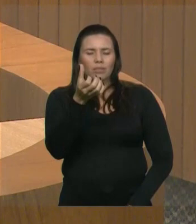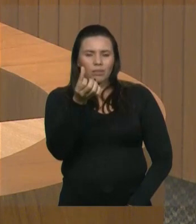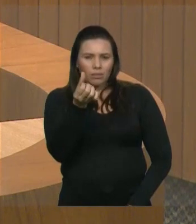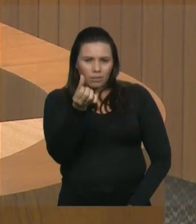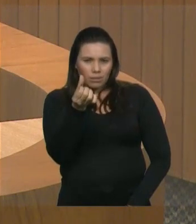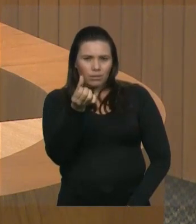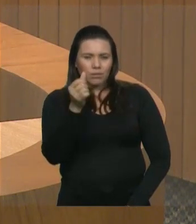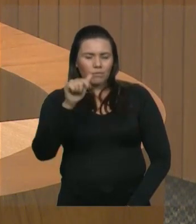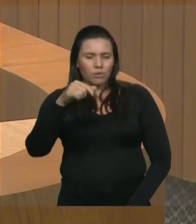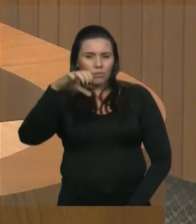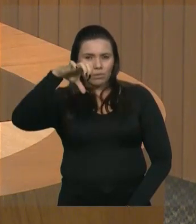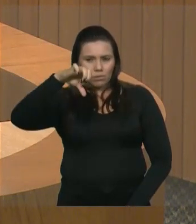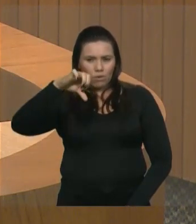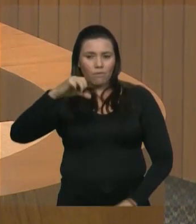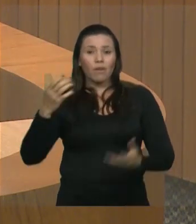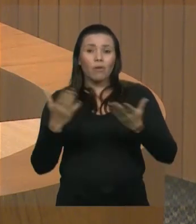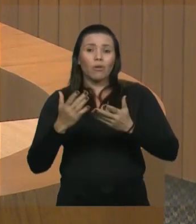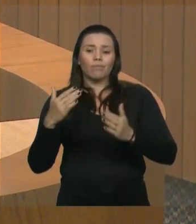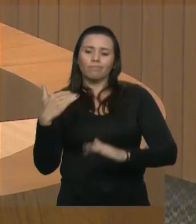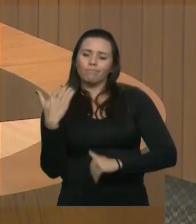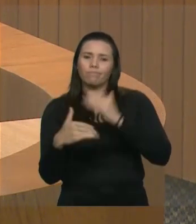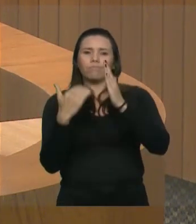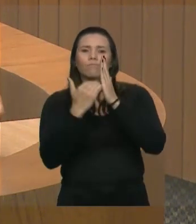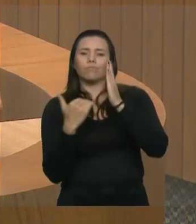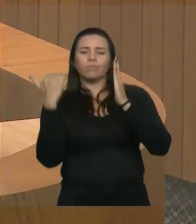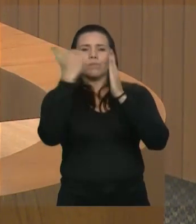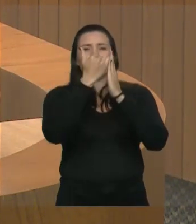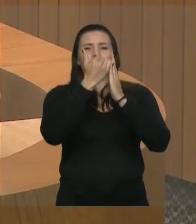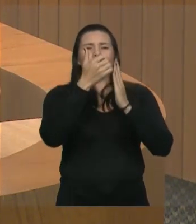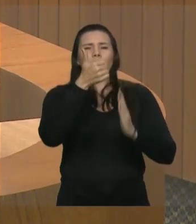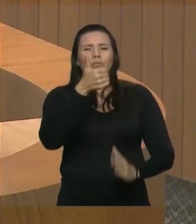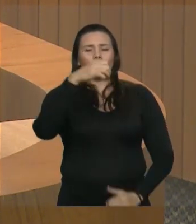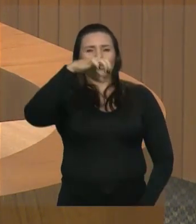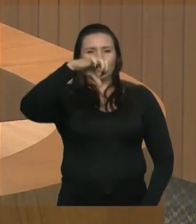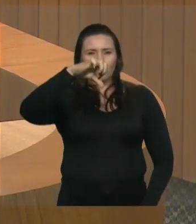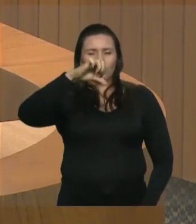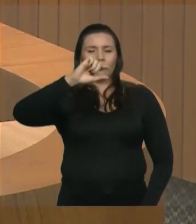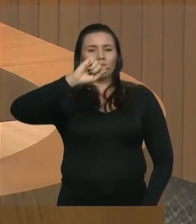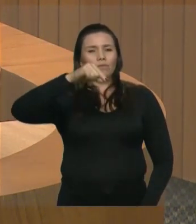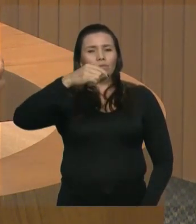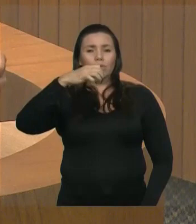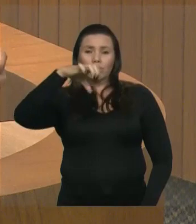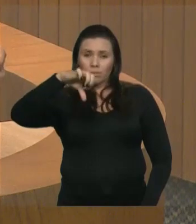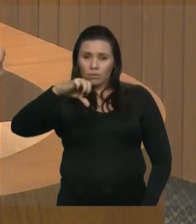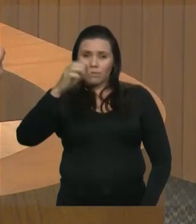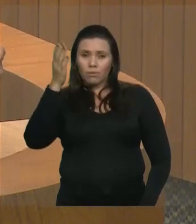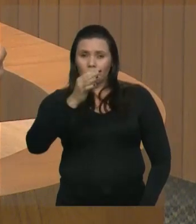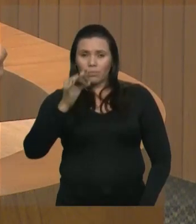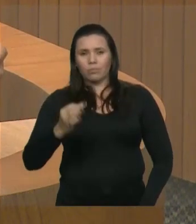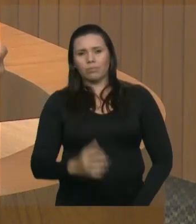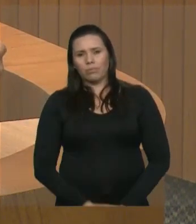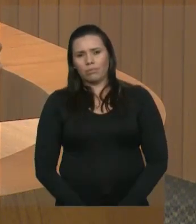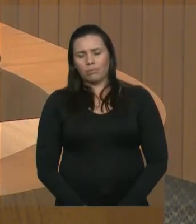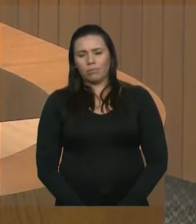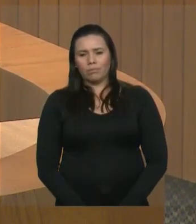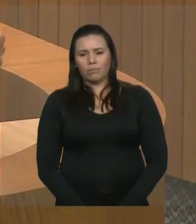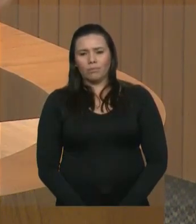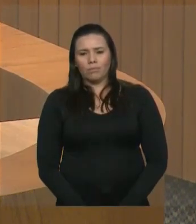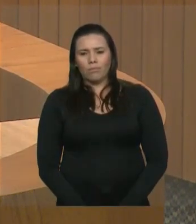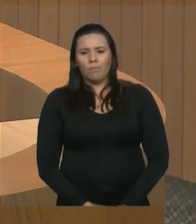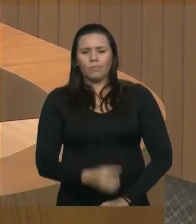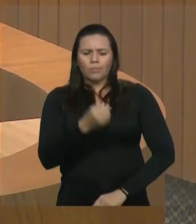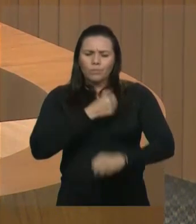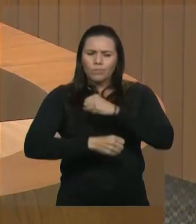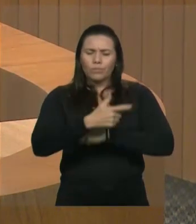para 19,9% em 2018. O Maranhão registrou em 2018 um número